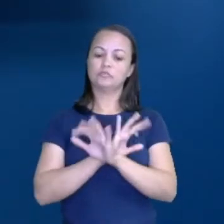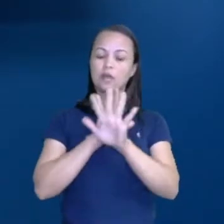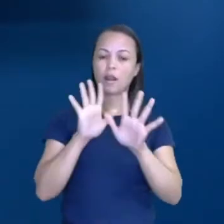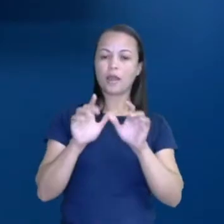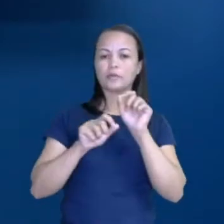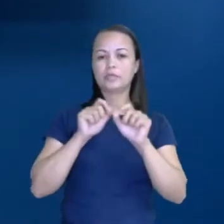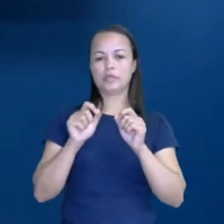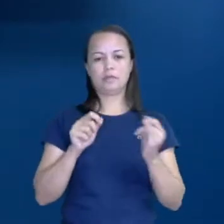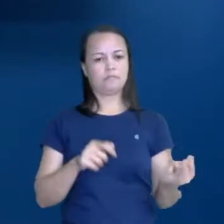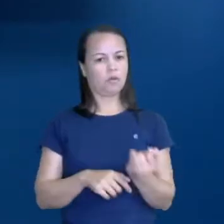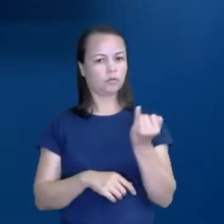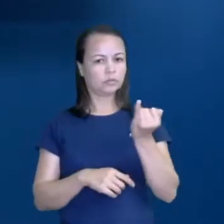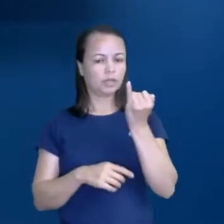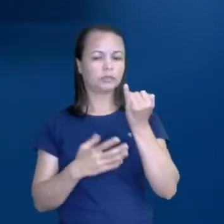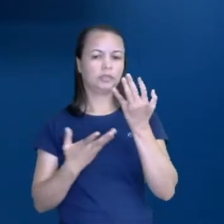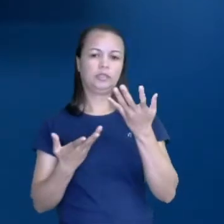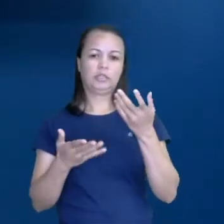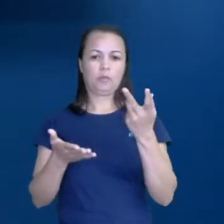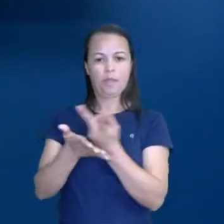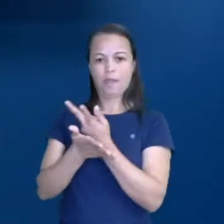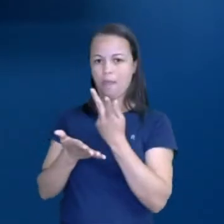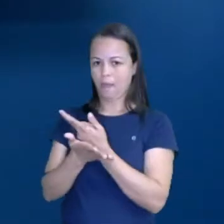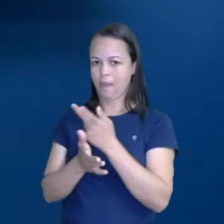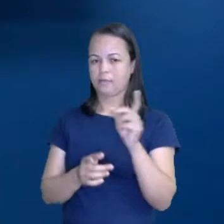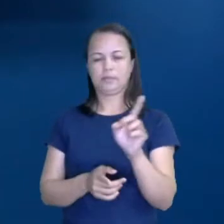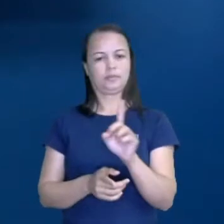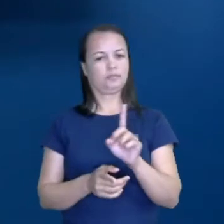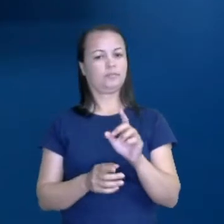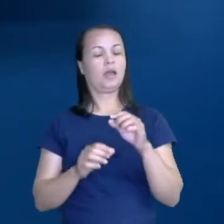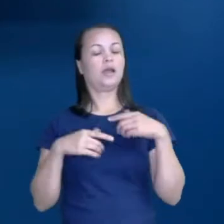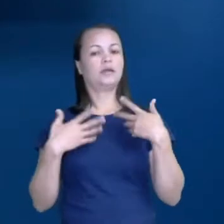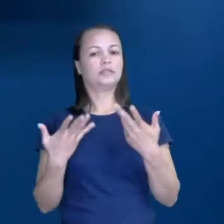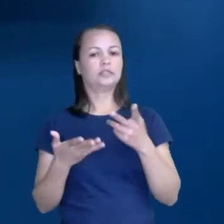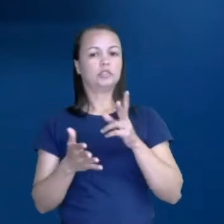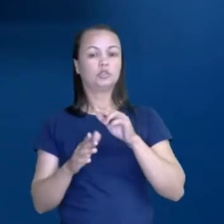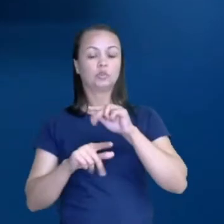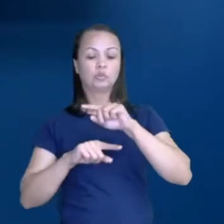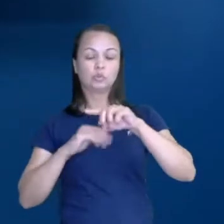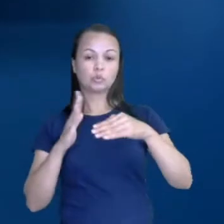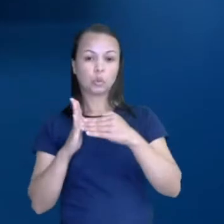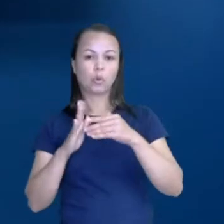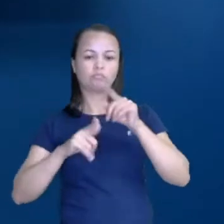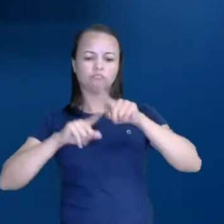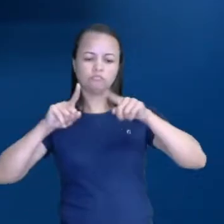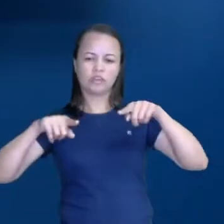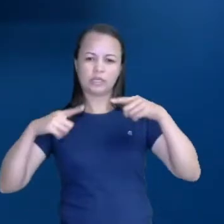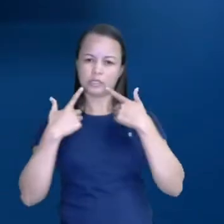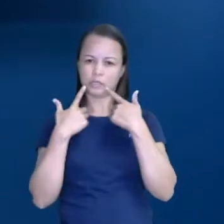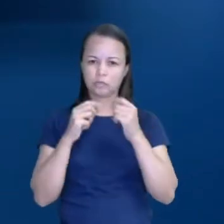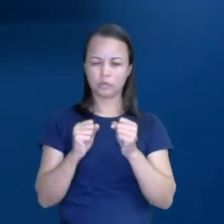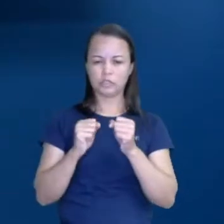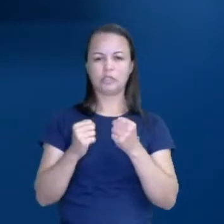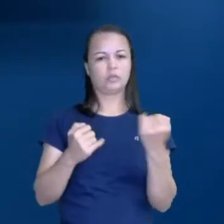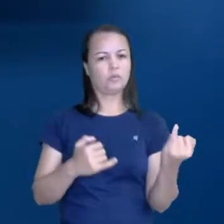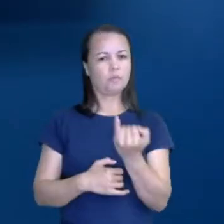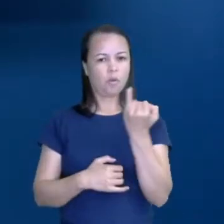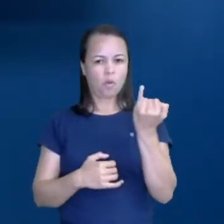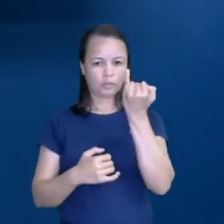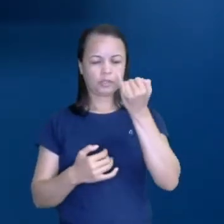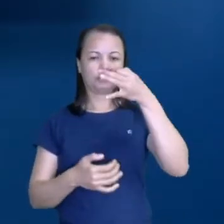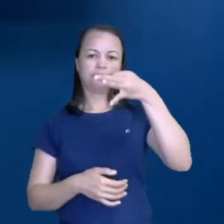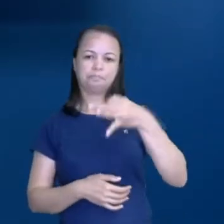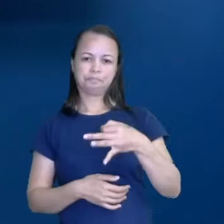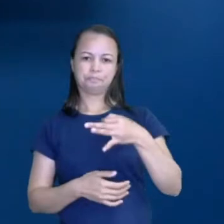que nenhuma dessas está errada. Todas as variações são importantes e